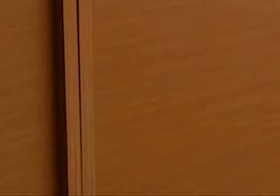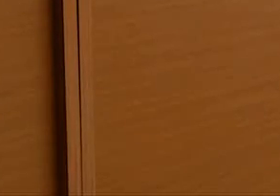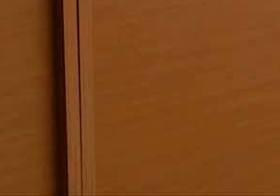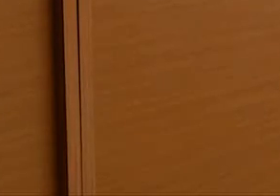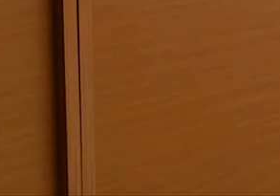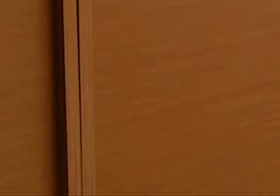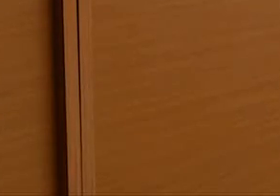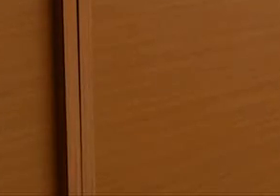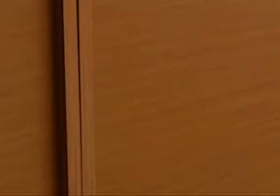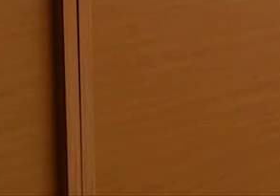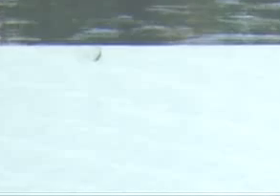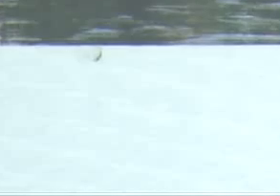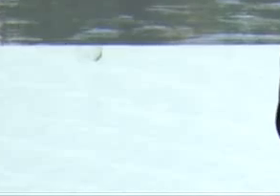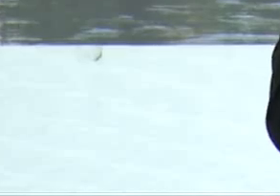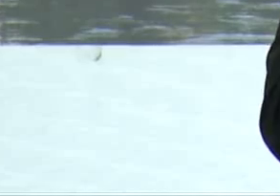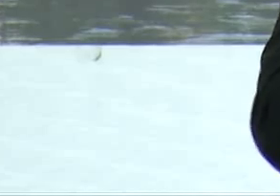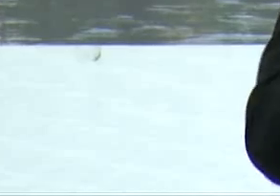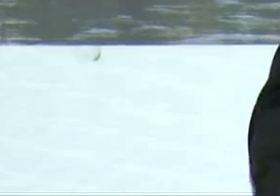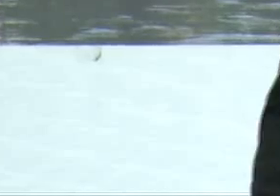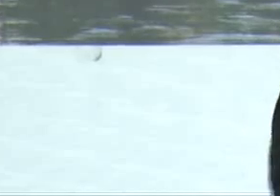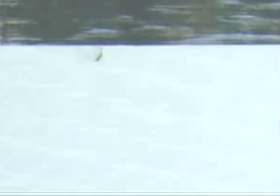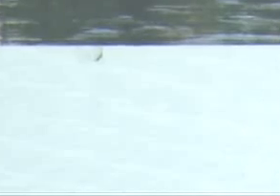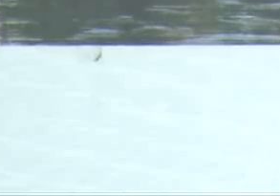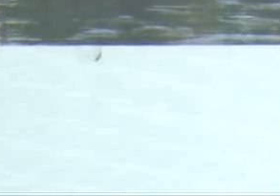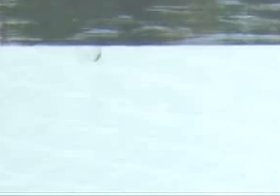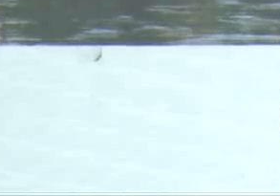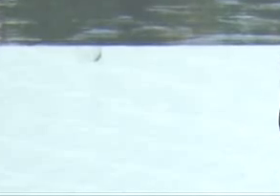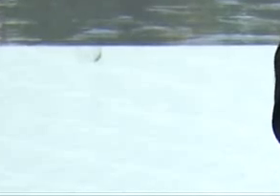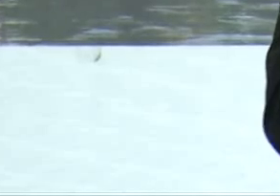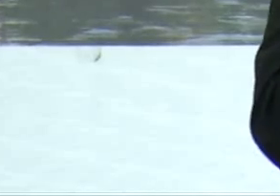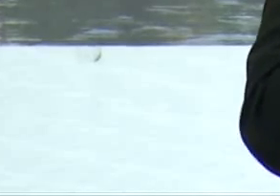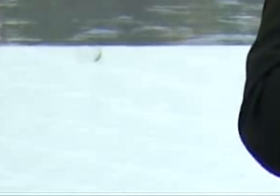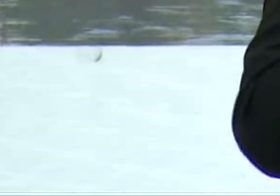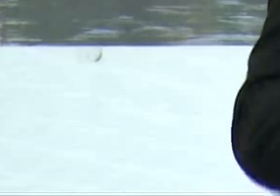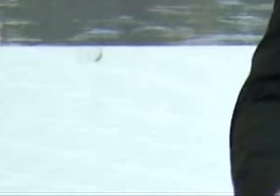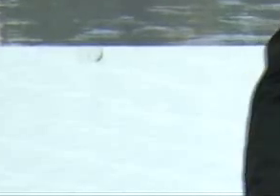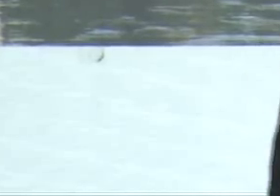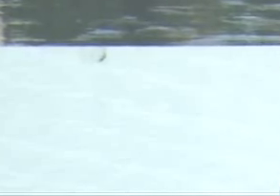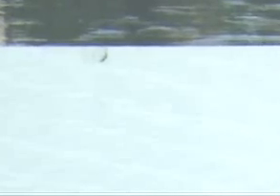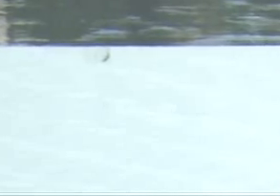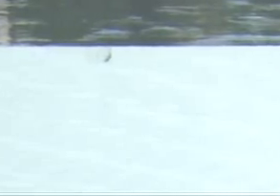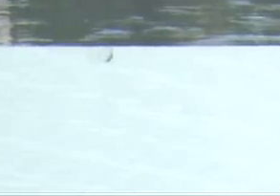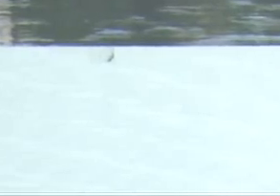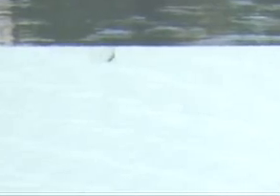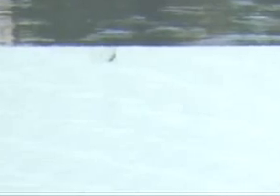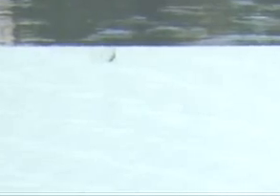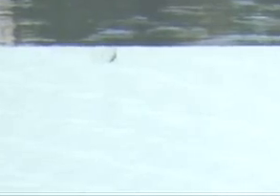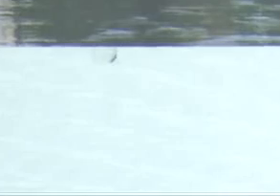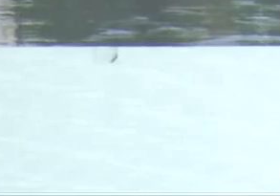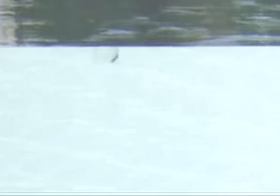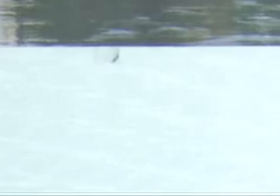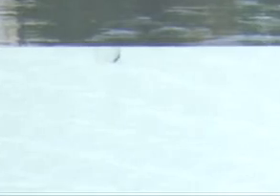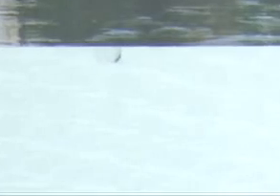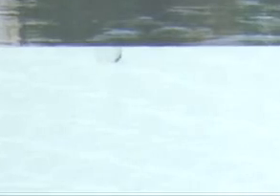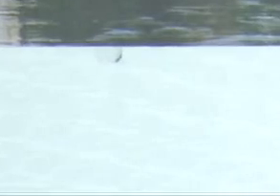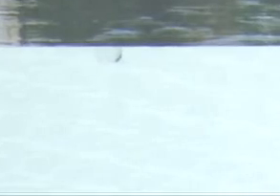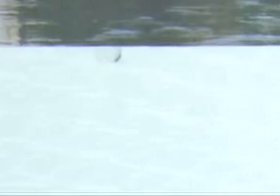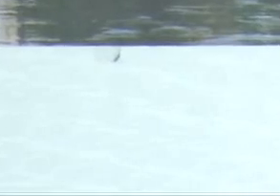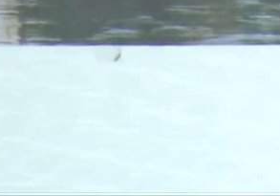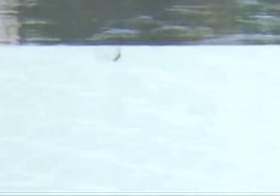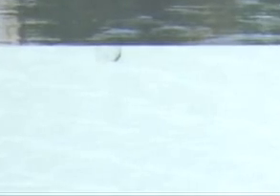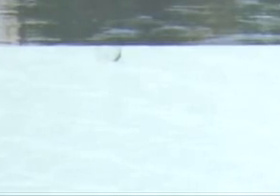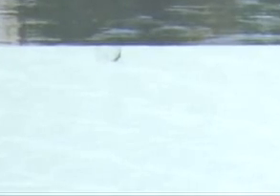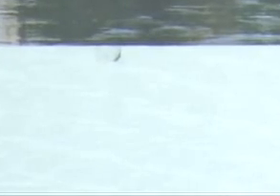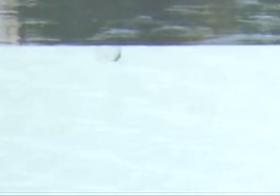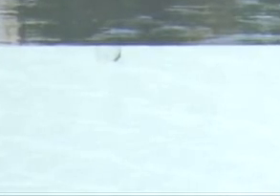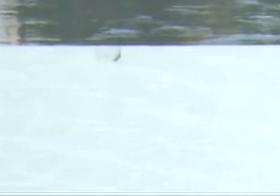Meus sentimentos aos torcedores do Corinthians. Bom dia, vereadores e vereadoras. Bom dia às pessoas que nos assistem. As